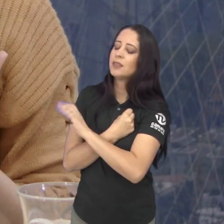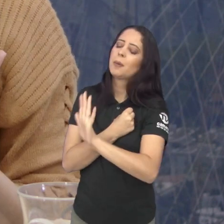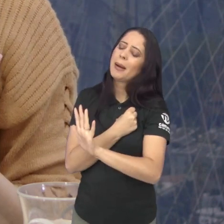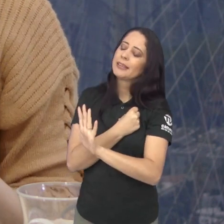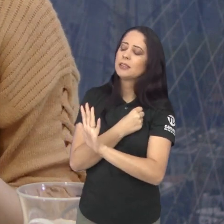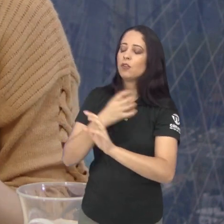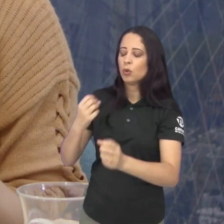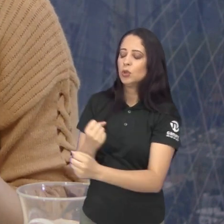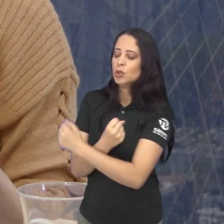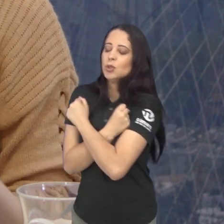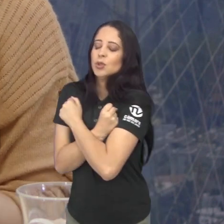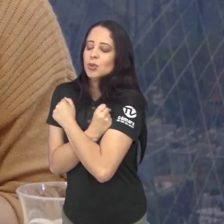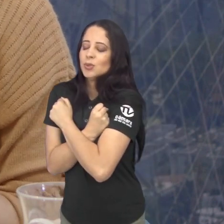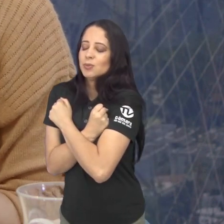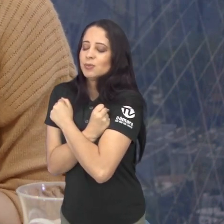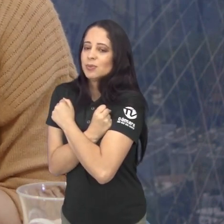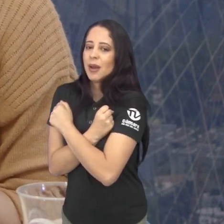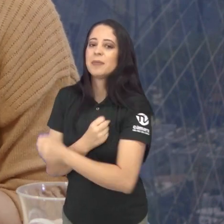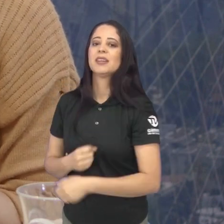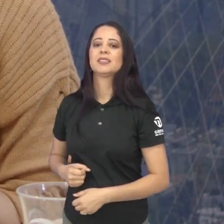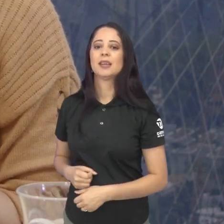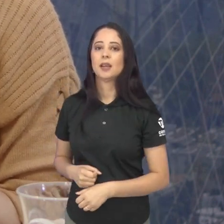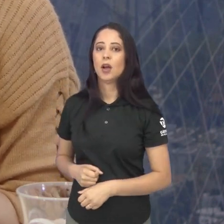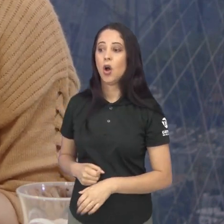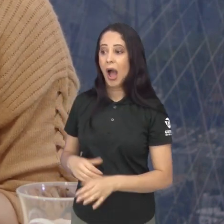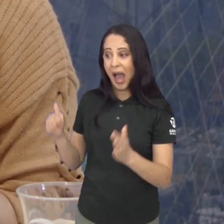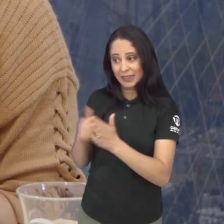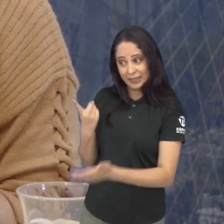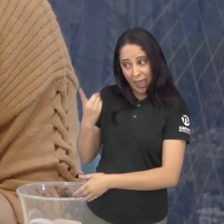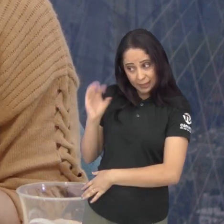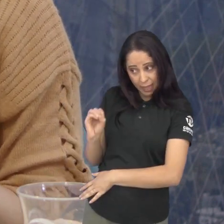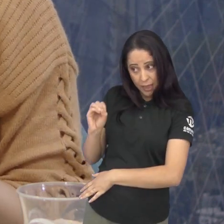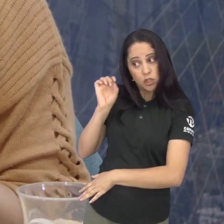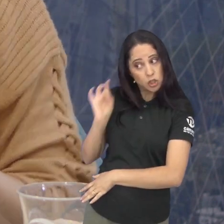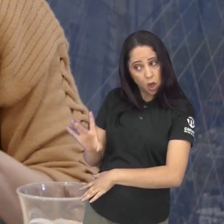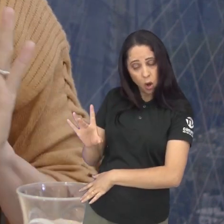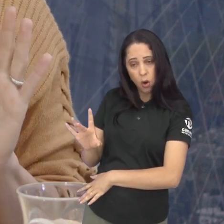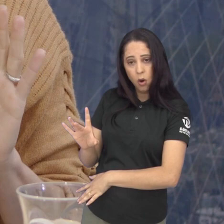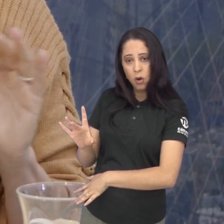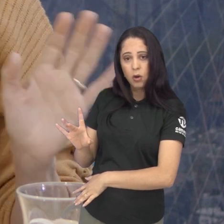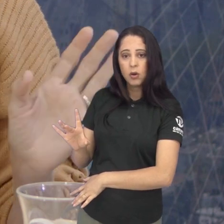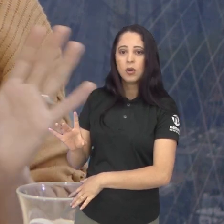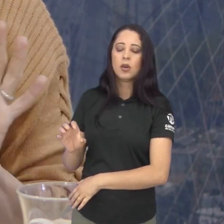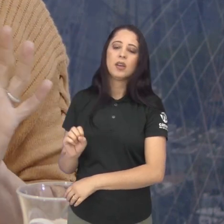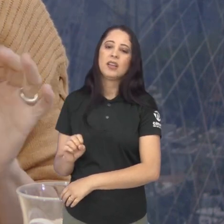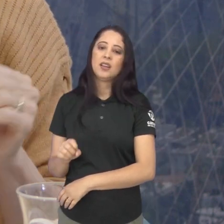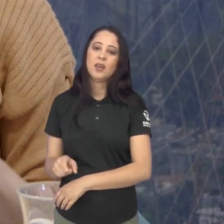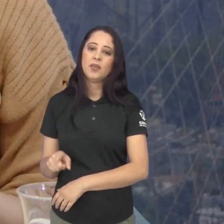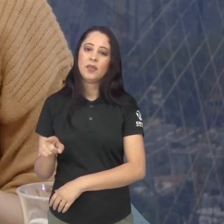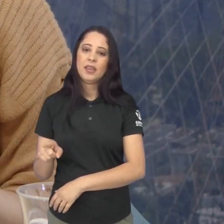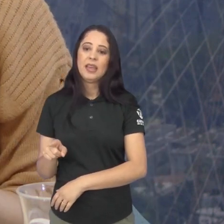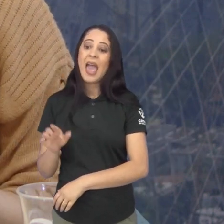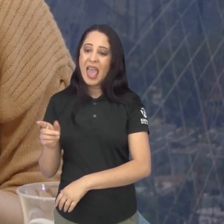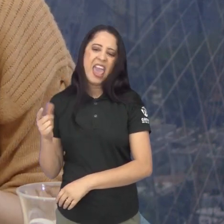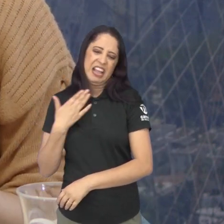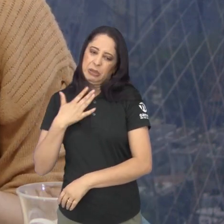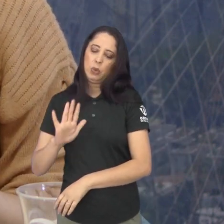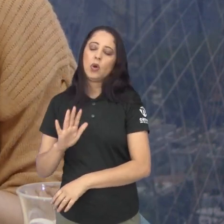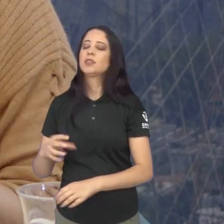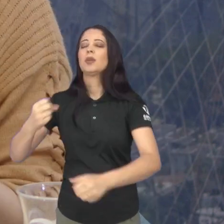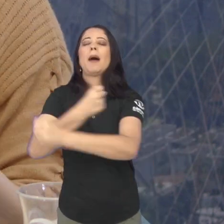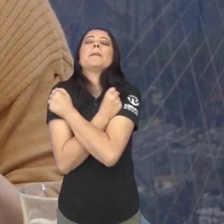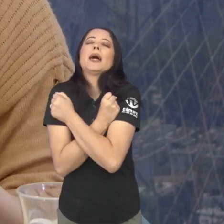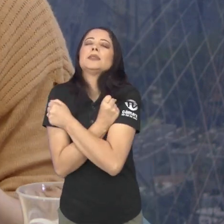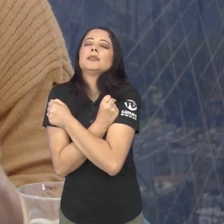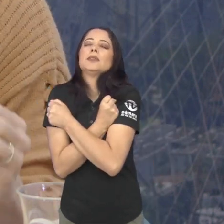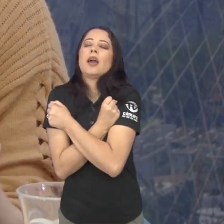vou aguentar aqui um pouco, ele mesmo na hora falou assim, até 10, Henrique, e o meu filho ao mesmo tempo falou, ah, o Léo não gosta muito de abraço, então deixa eu contar até 10, e